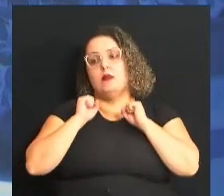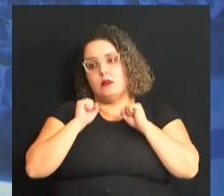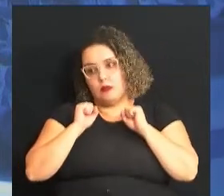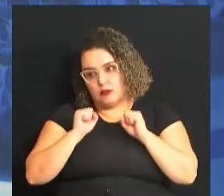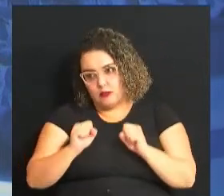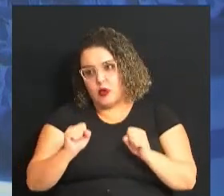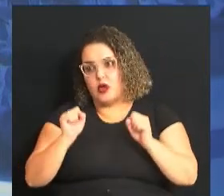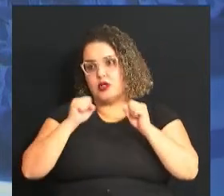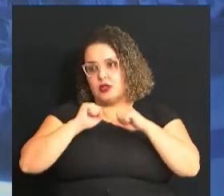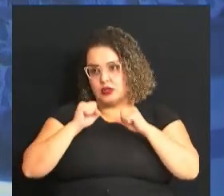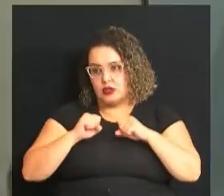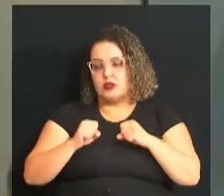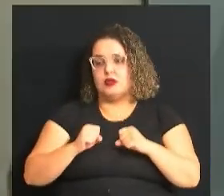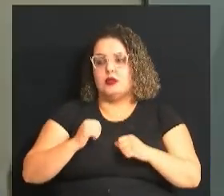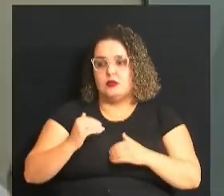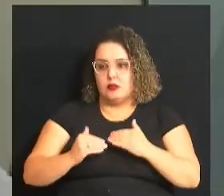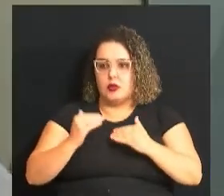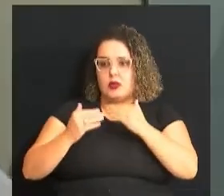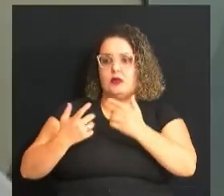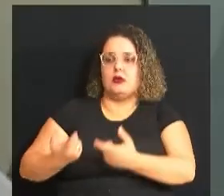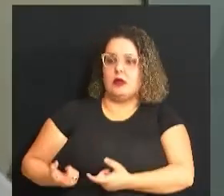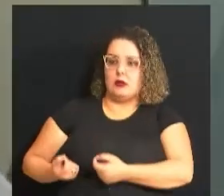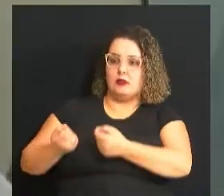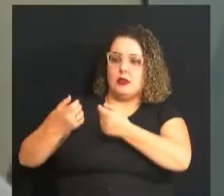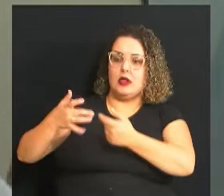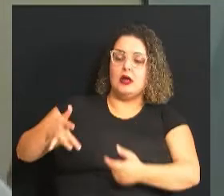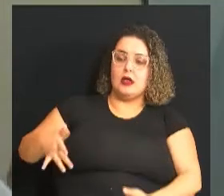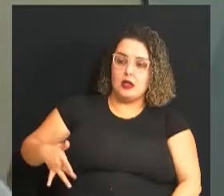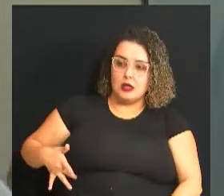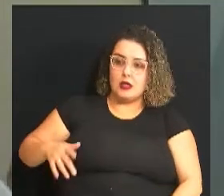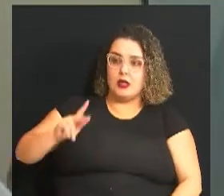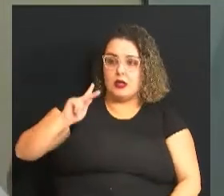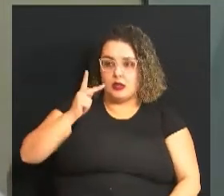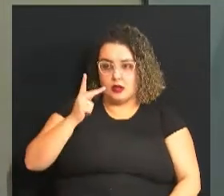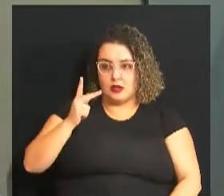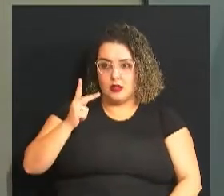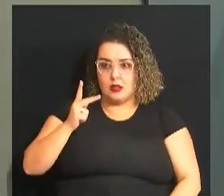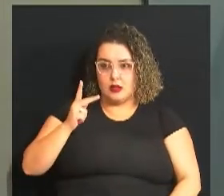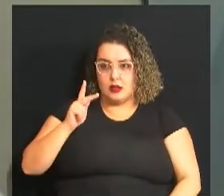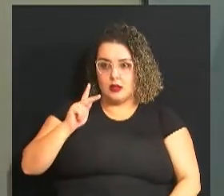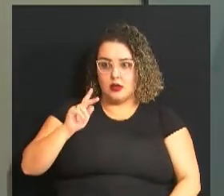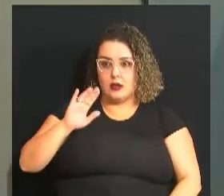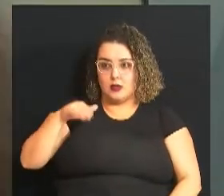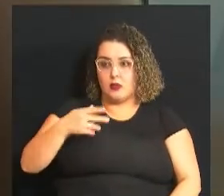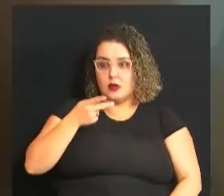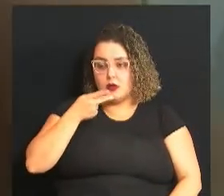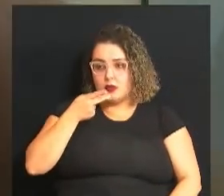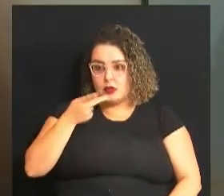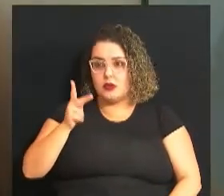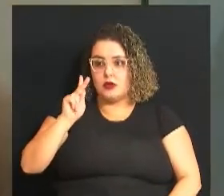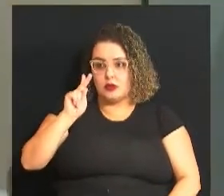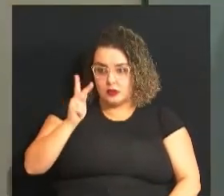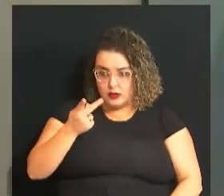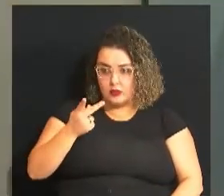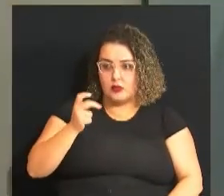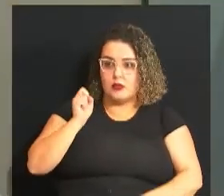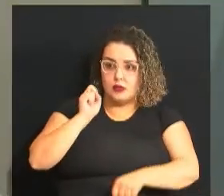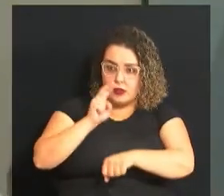Sim, pode evoluir para câncer de fígado. A hepatite, quando a gente fala de hepatite